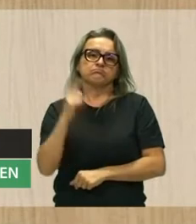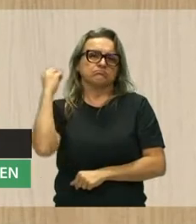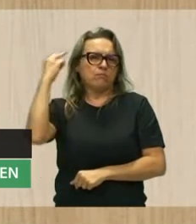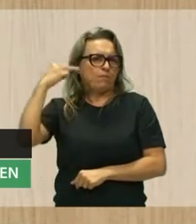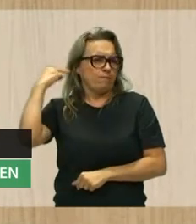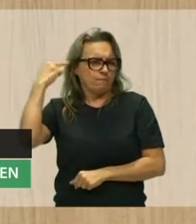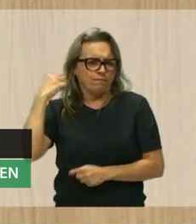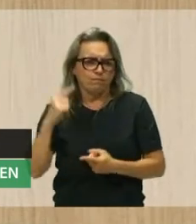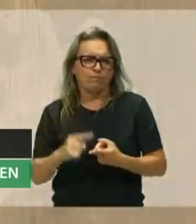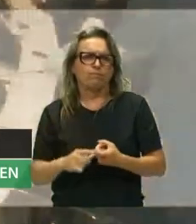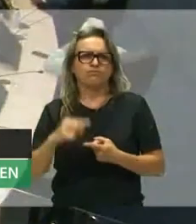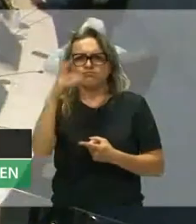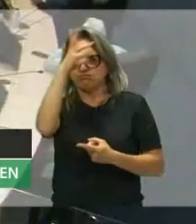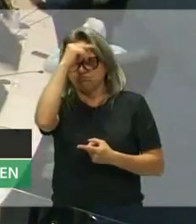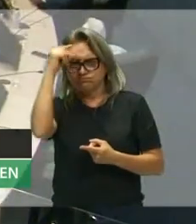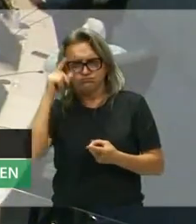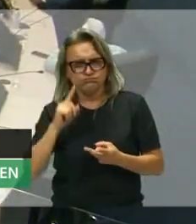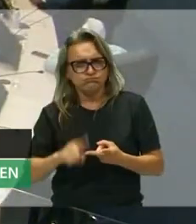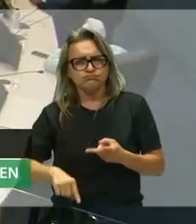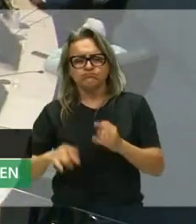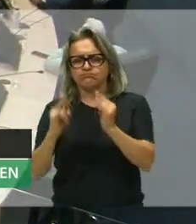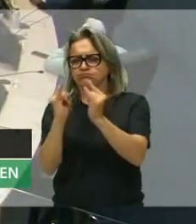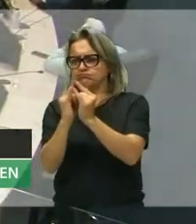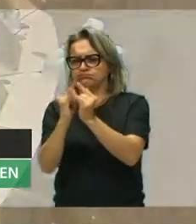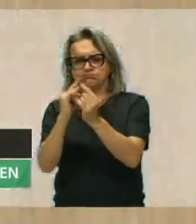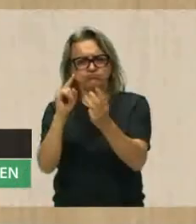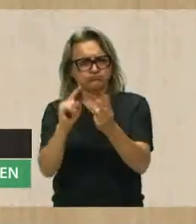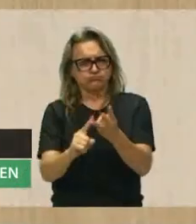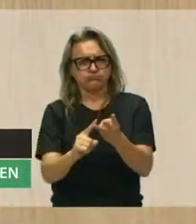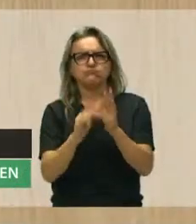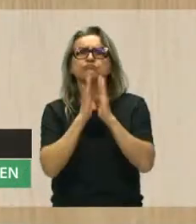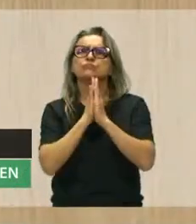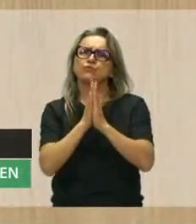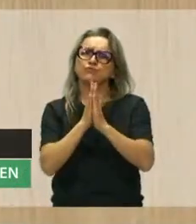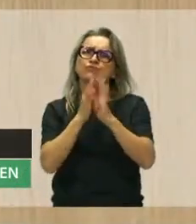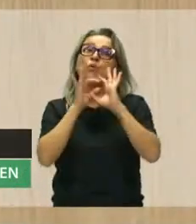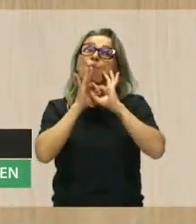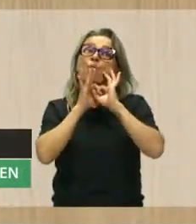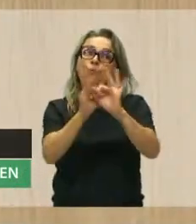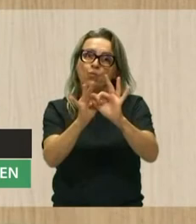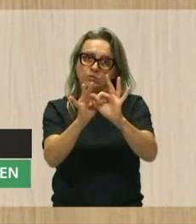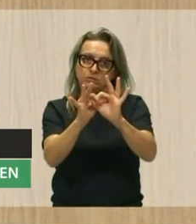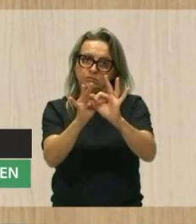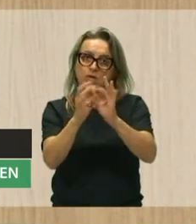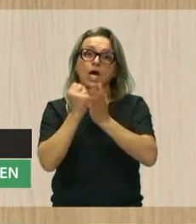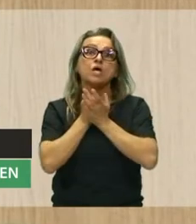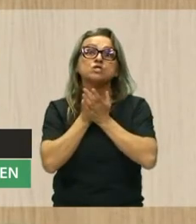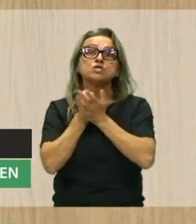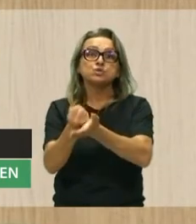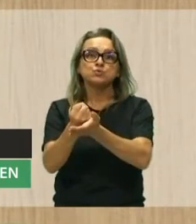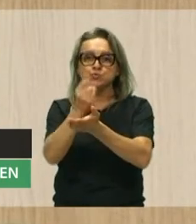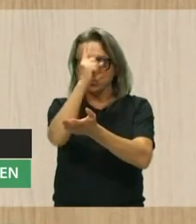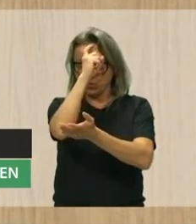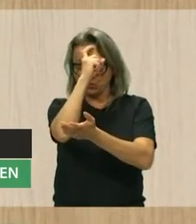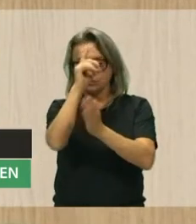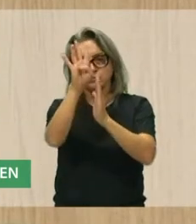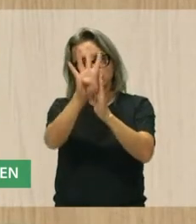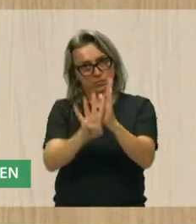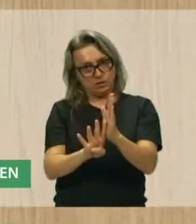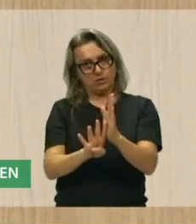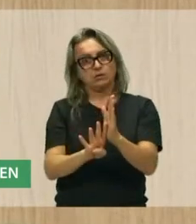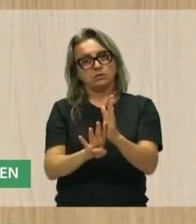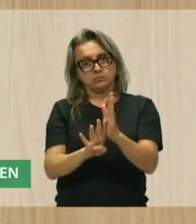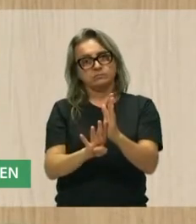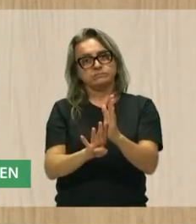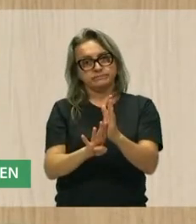vereadores, prefeitos, entidades de classe, se unam, ajudem o Marieta para buscar a solução, principalmente desse déficit,